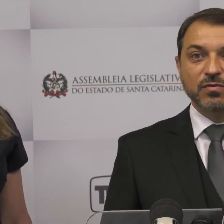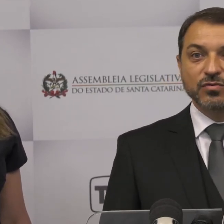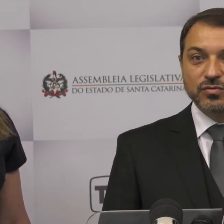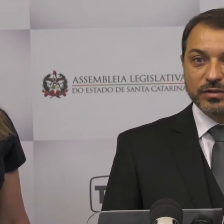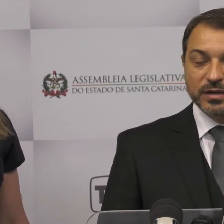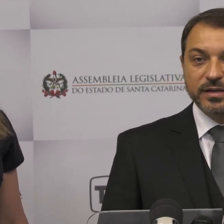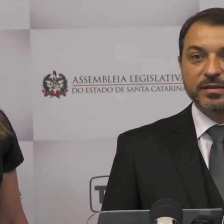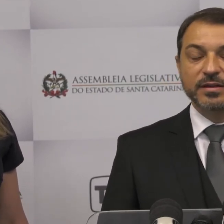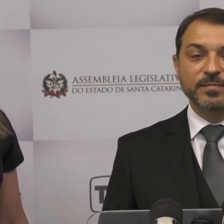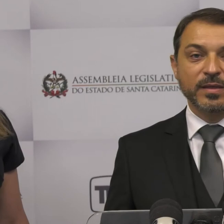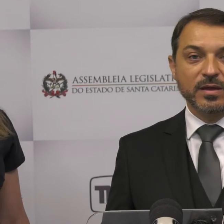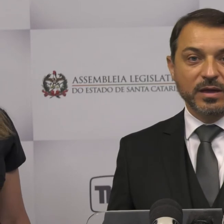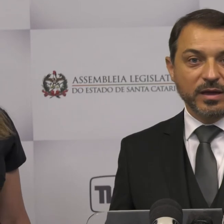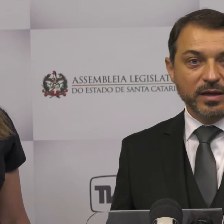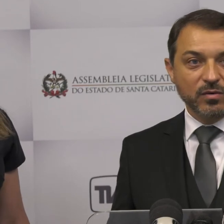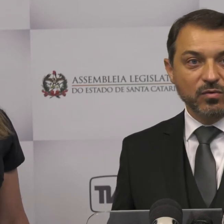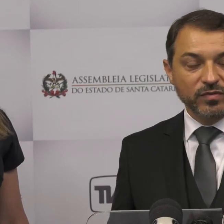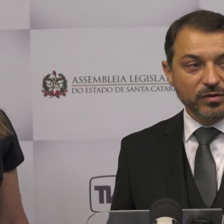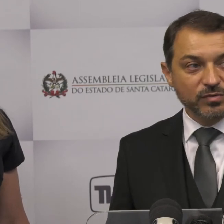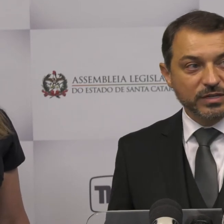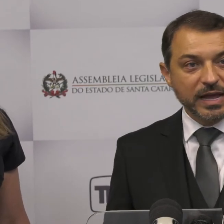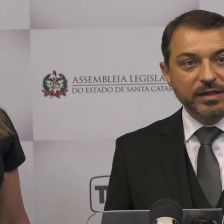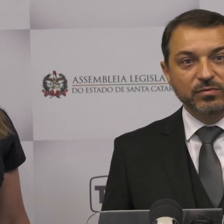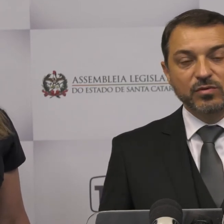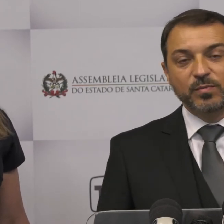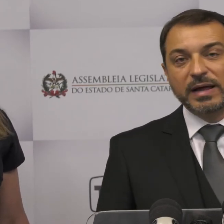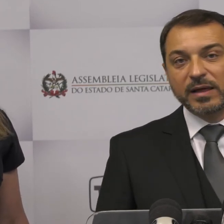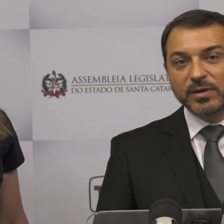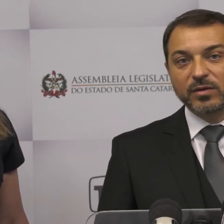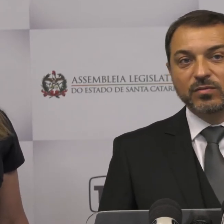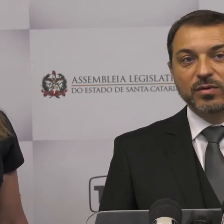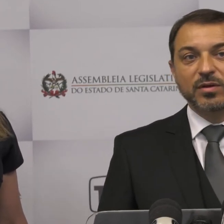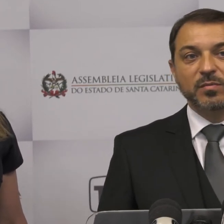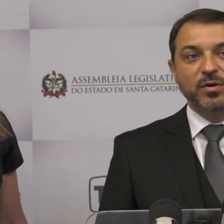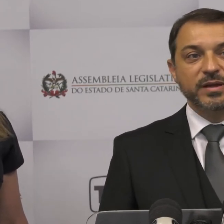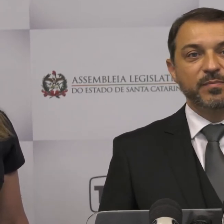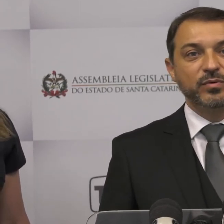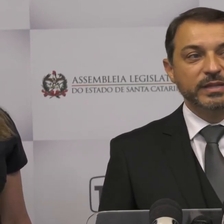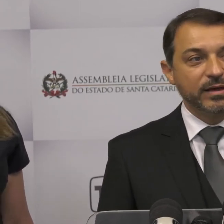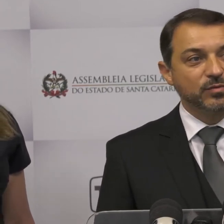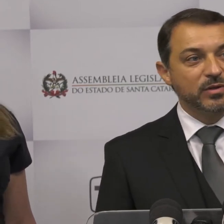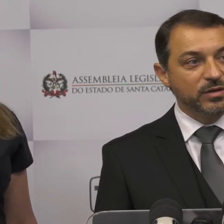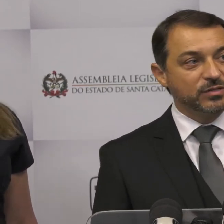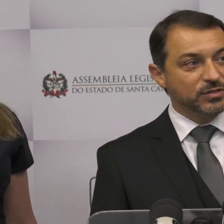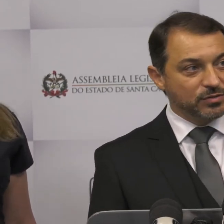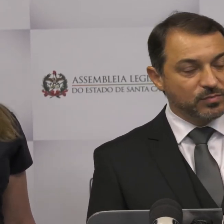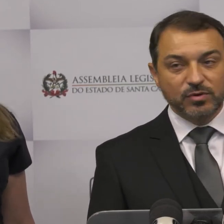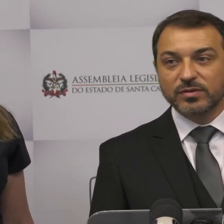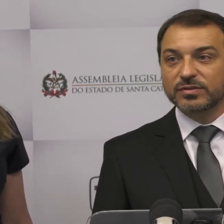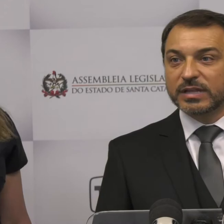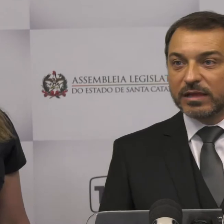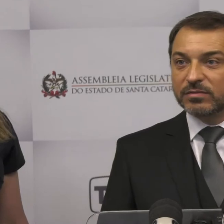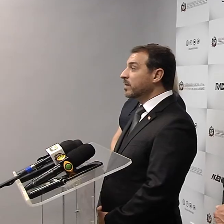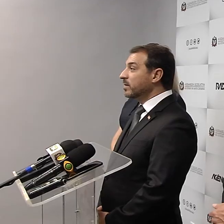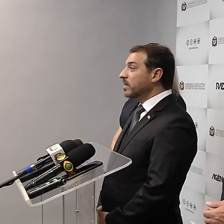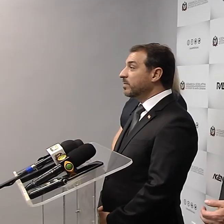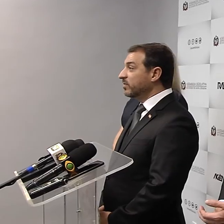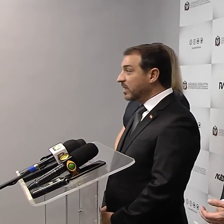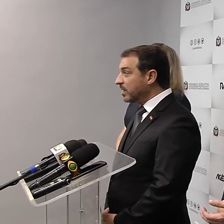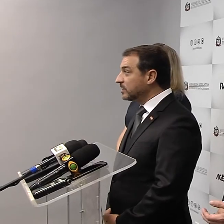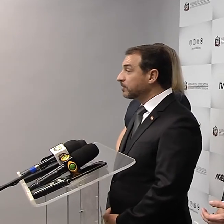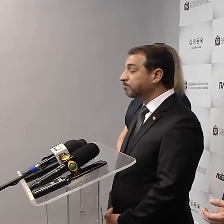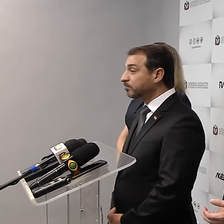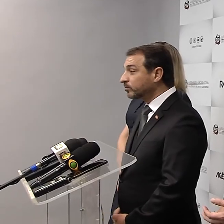a construção conjunta entre o governo do Estado e o Parlamento pode apontar os melhores destinos para o nosso Estado.